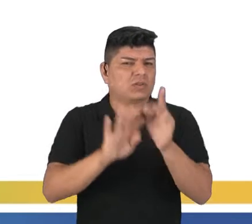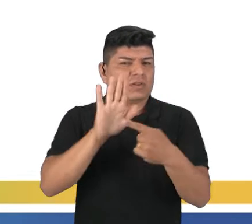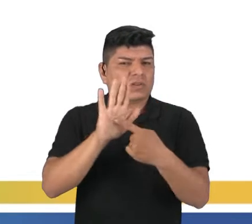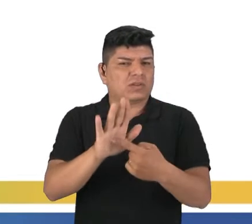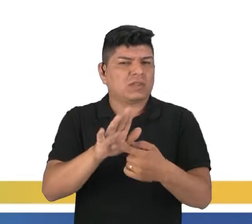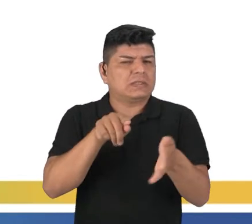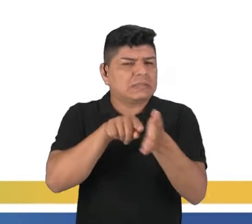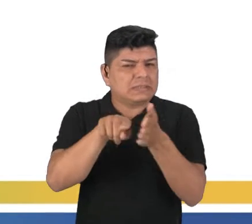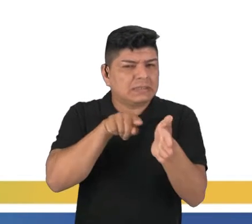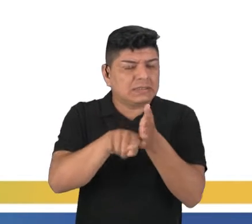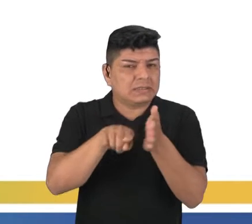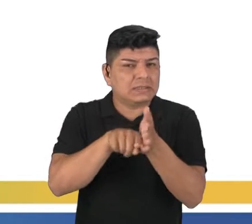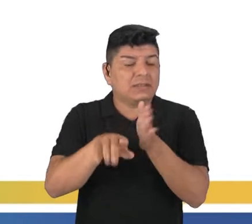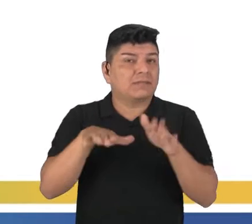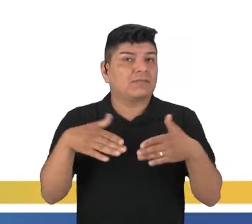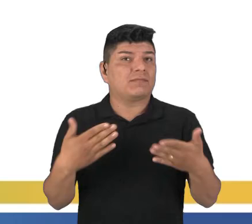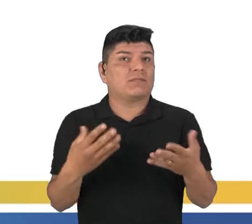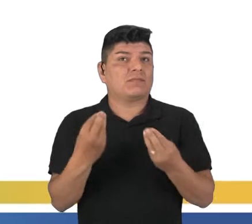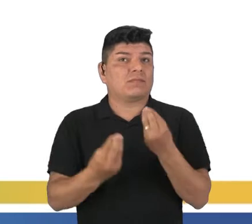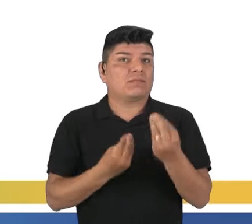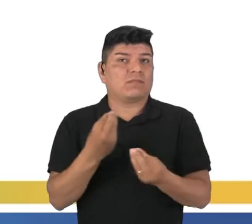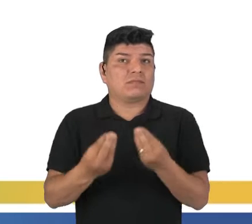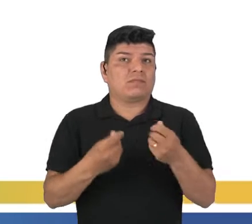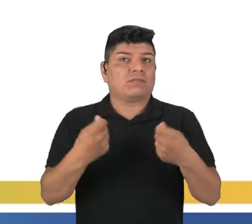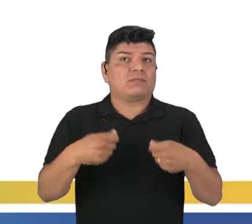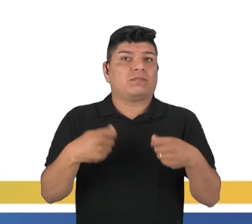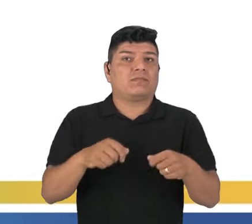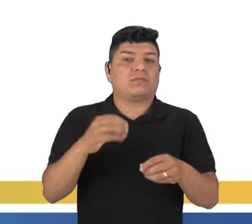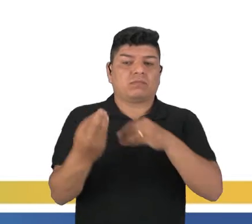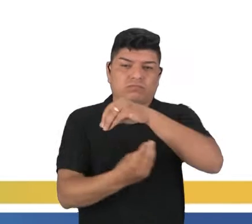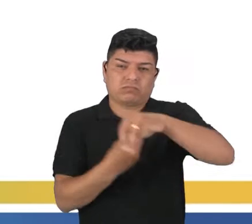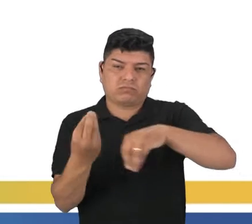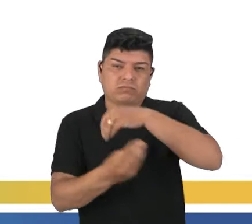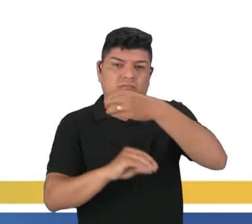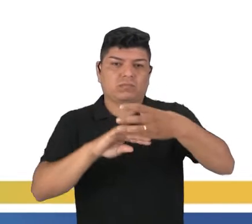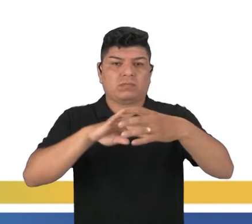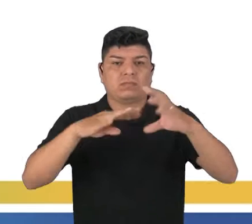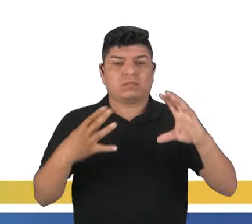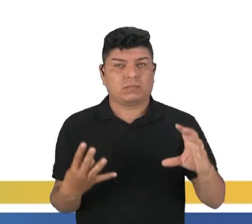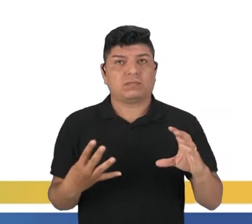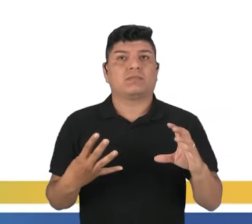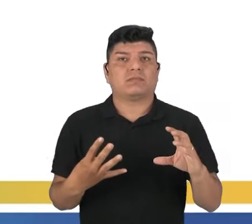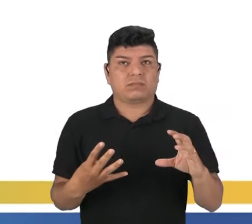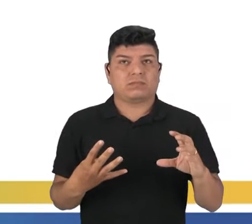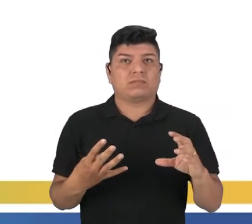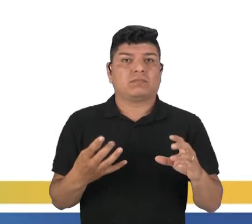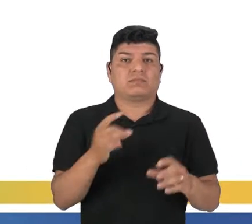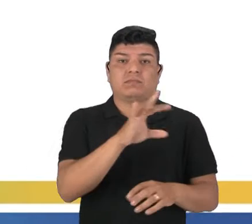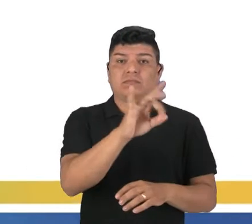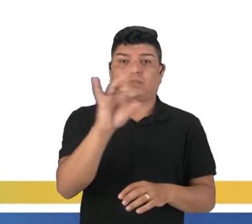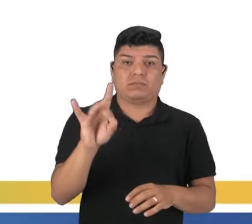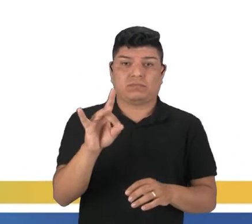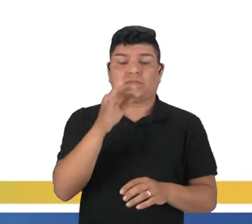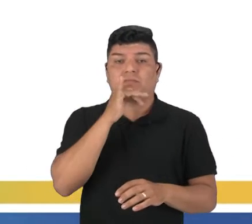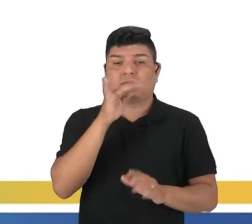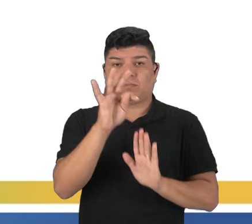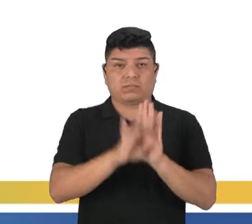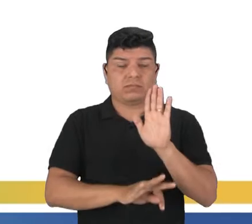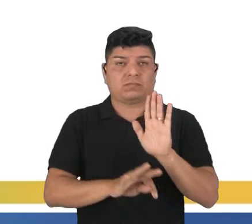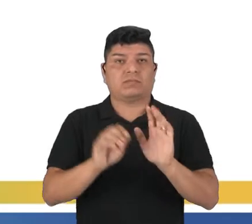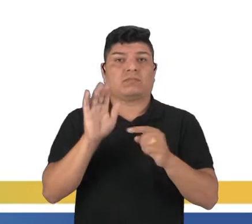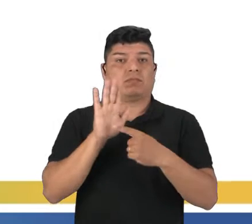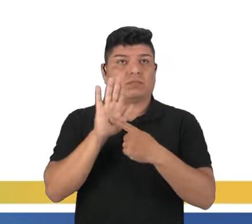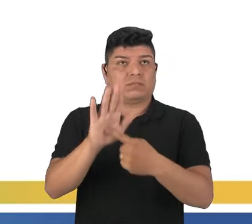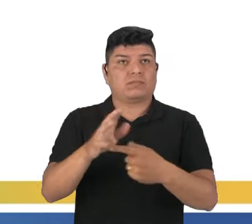expositivo argumentativo, então você deverá ter em conta o quê? Uma mistura de características, né, de ambos os tipos de textos. Tem que